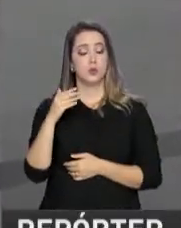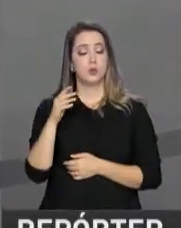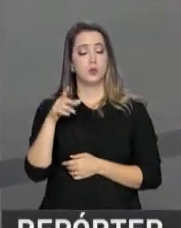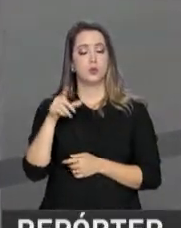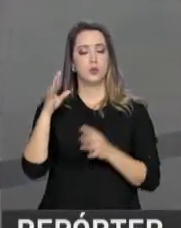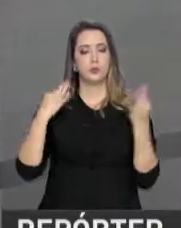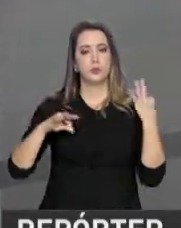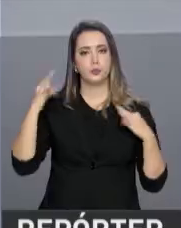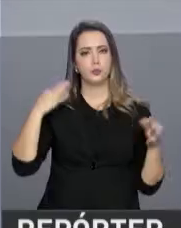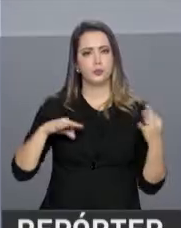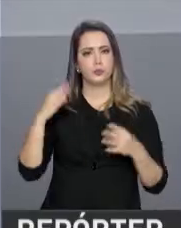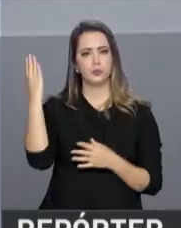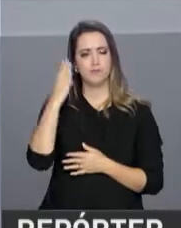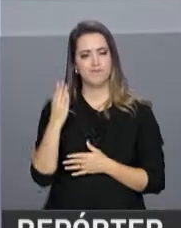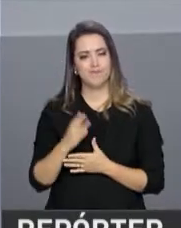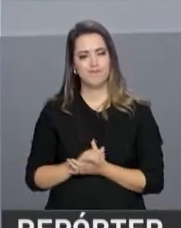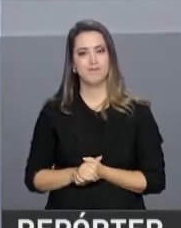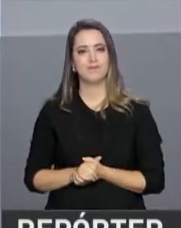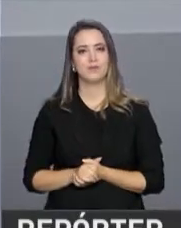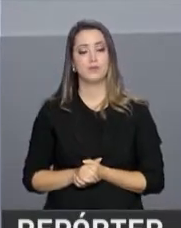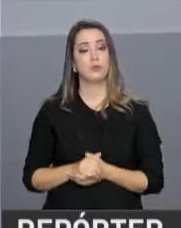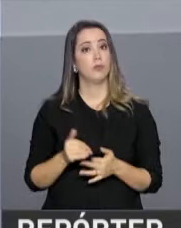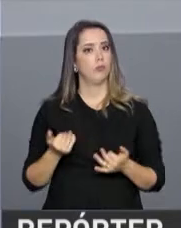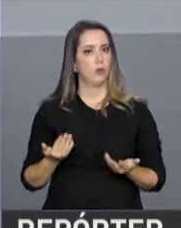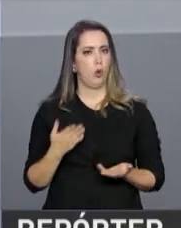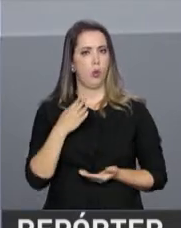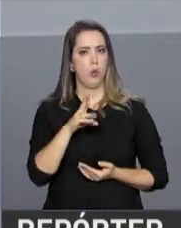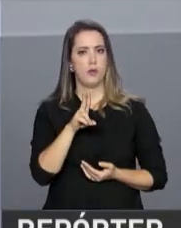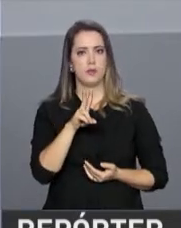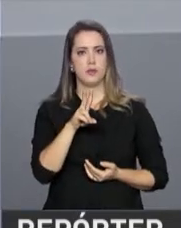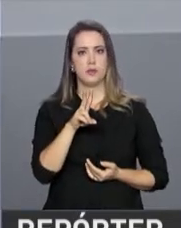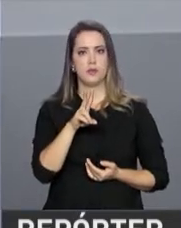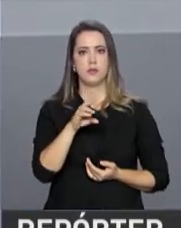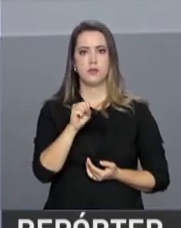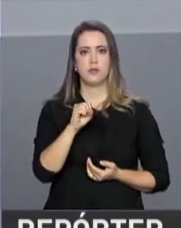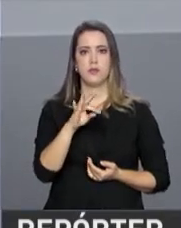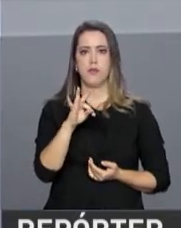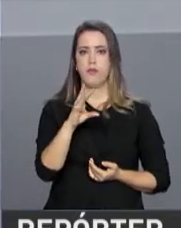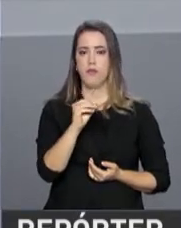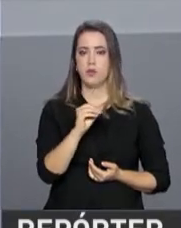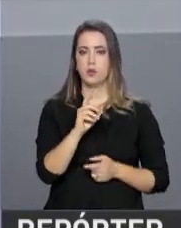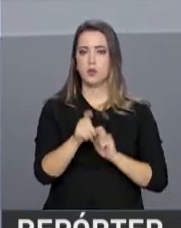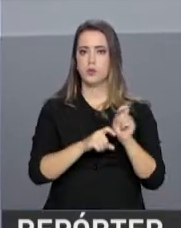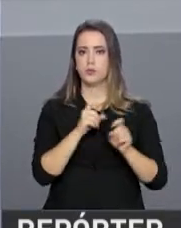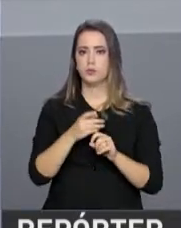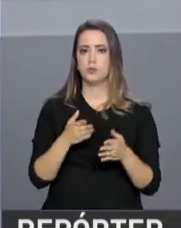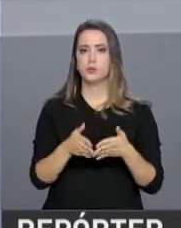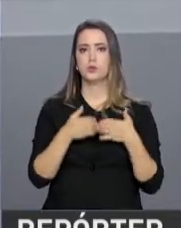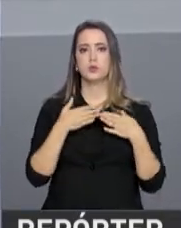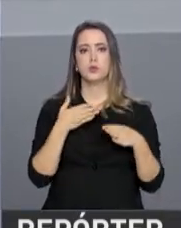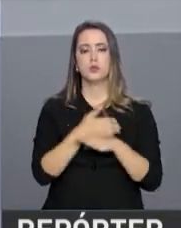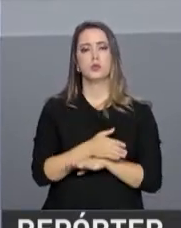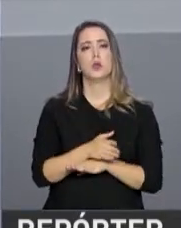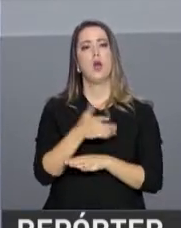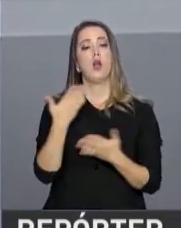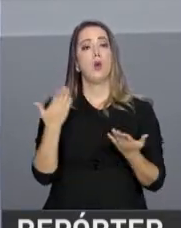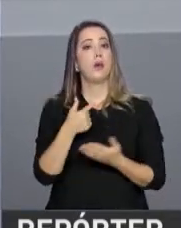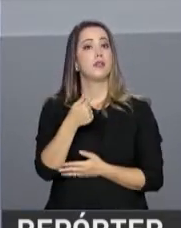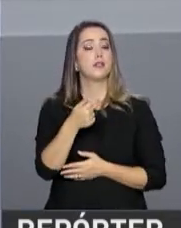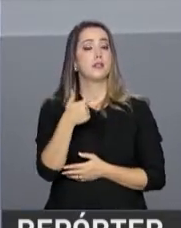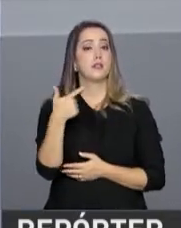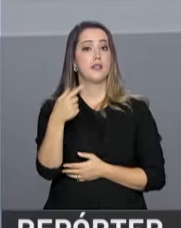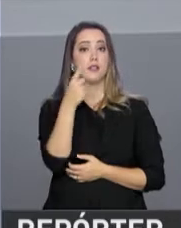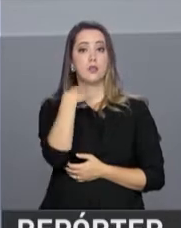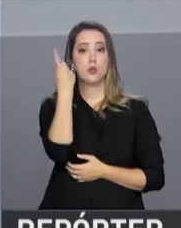2022 com o visto eletrônico o processo de solicitação para entrada no país dura em média 72